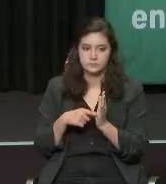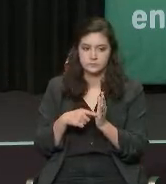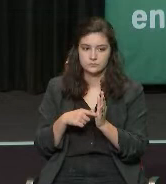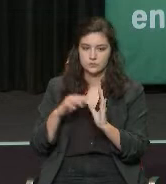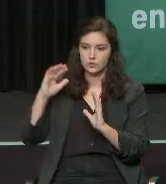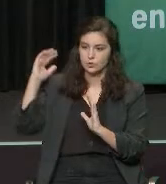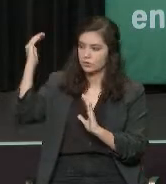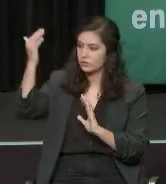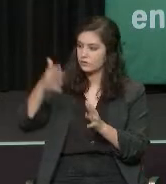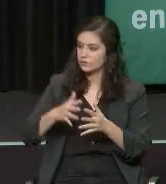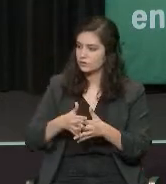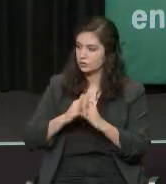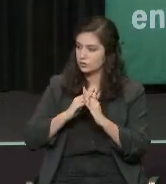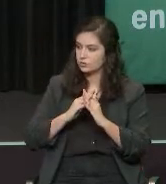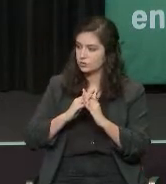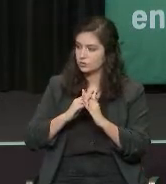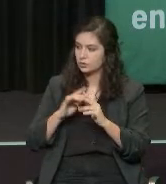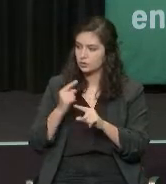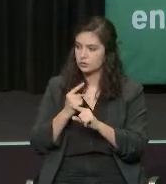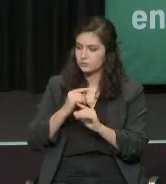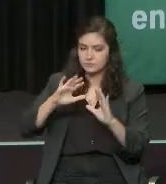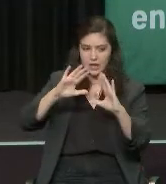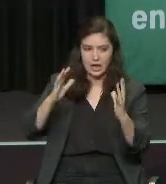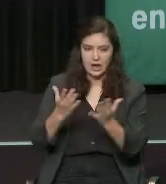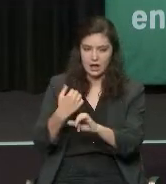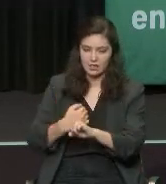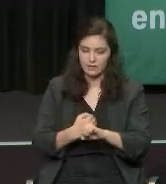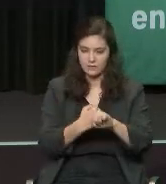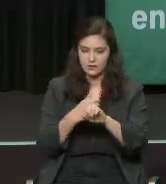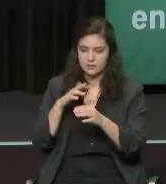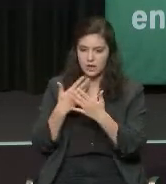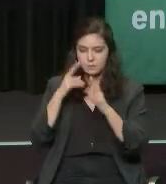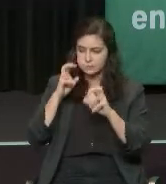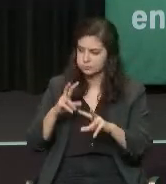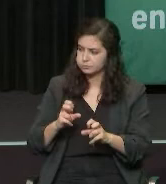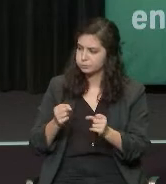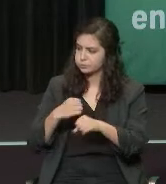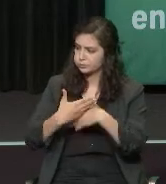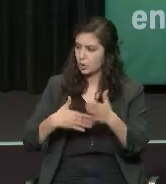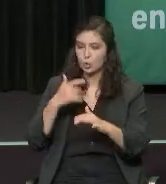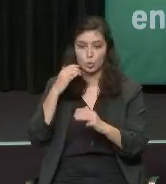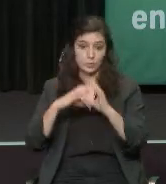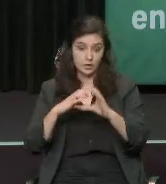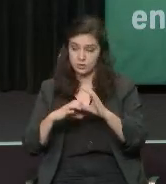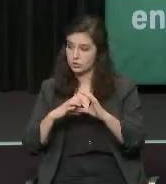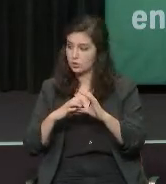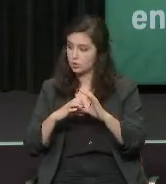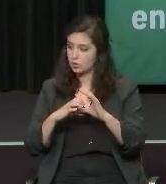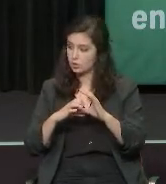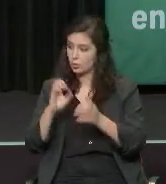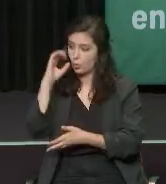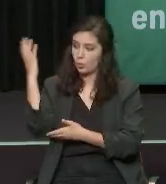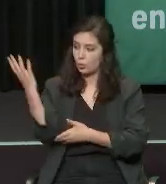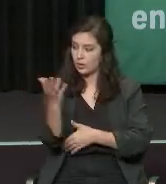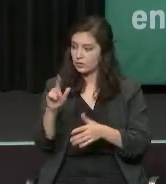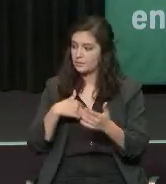the infrastructure for numerous services and activities, such as personal mobility, communication, weather forecasting,